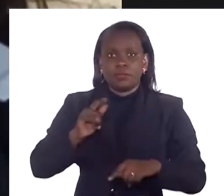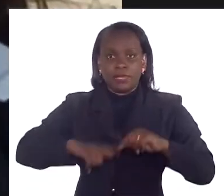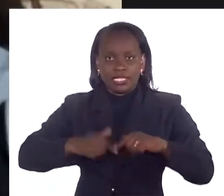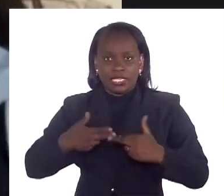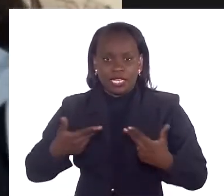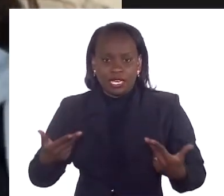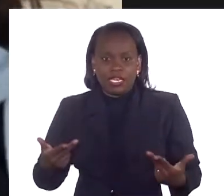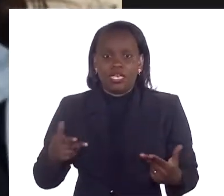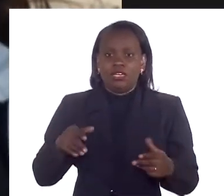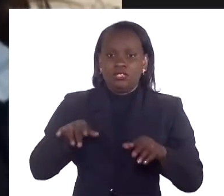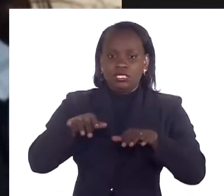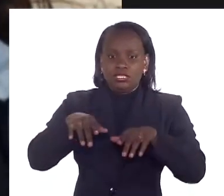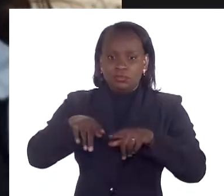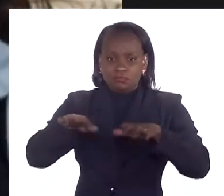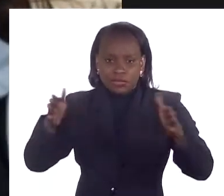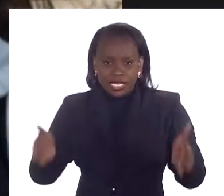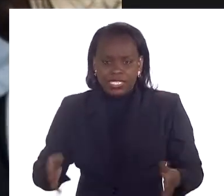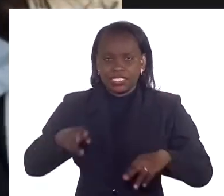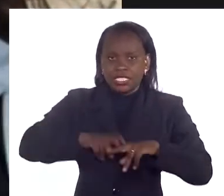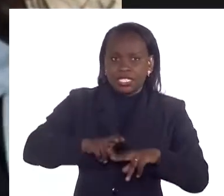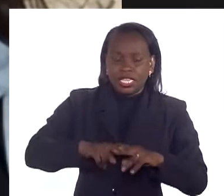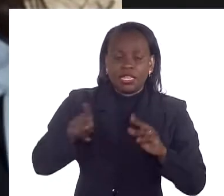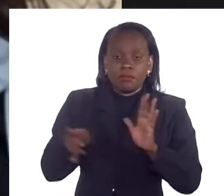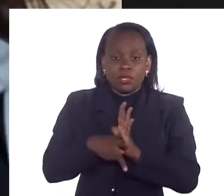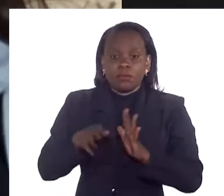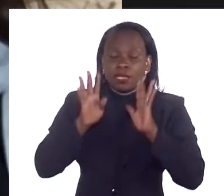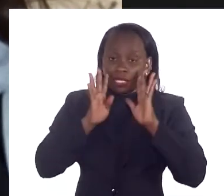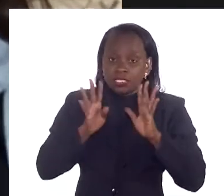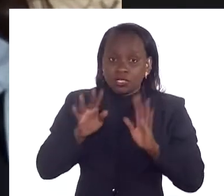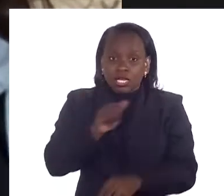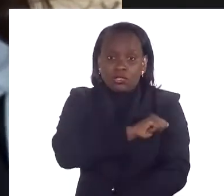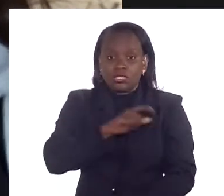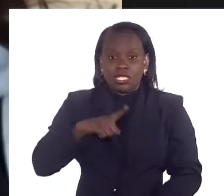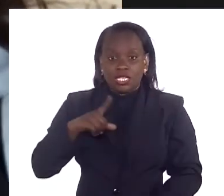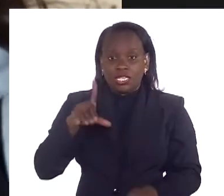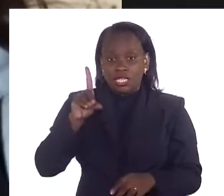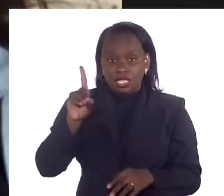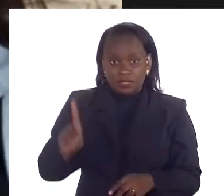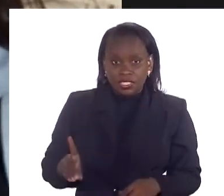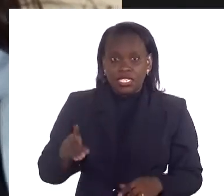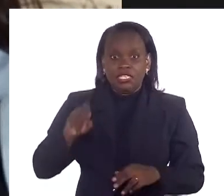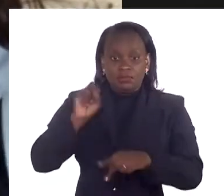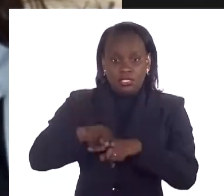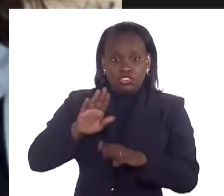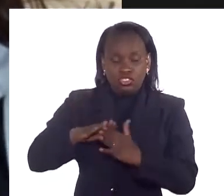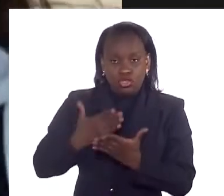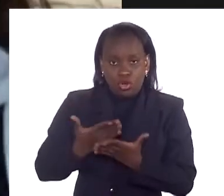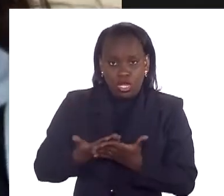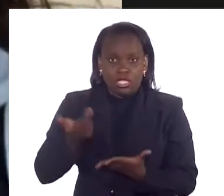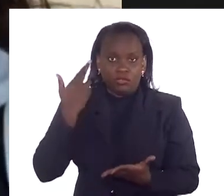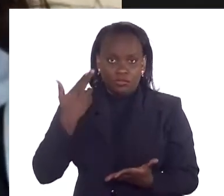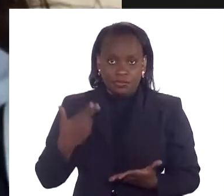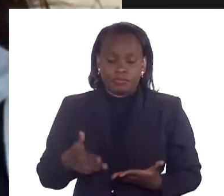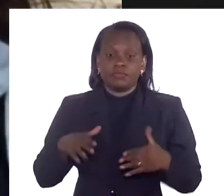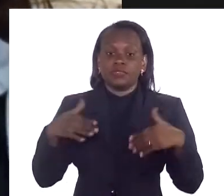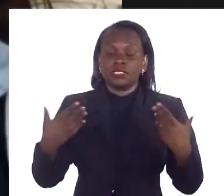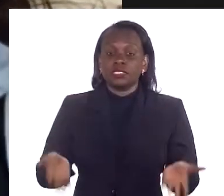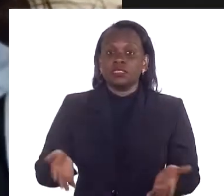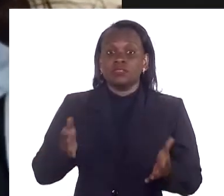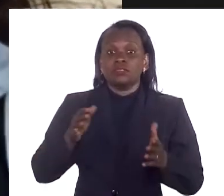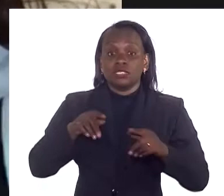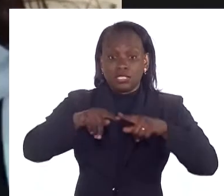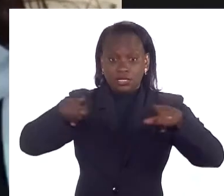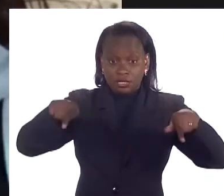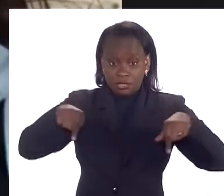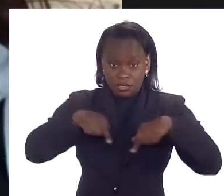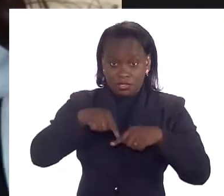recursos materiais e imobiliários para atender a demanda dos alunos com deficiência matriculados nas escolas de ensino comum. Dentro